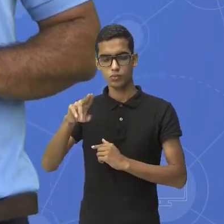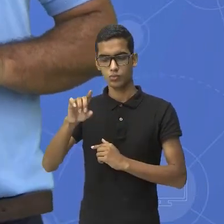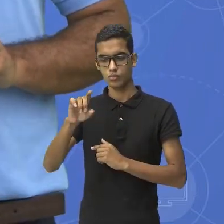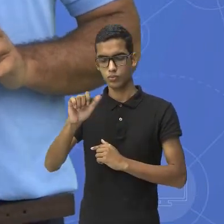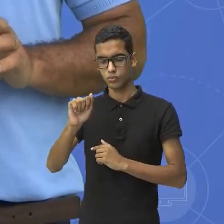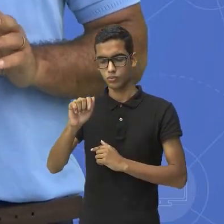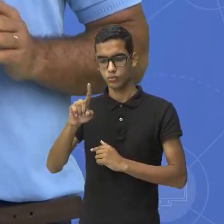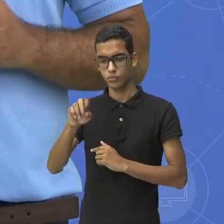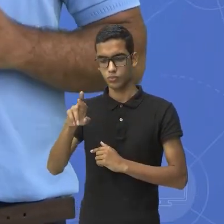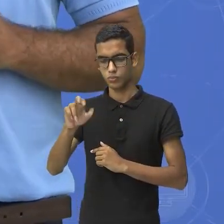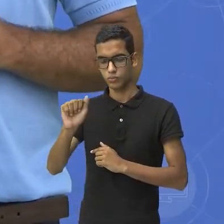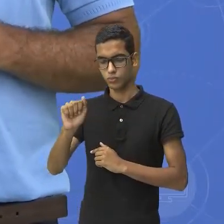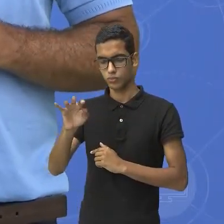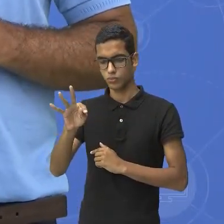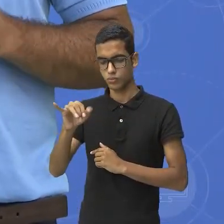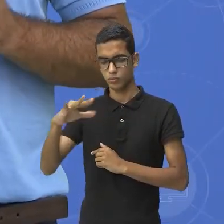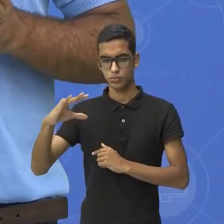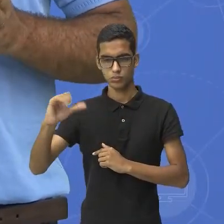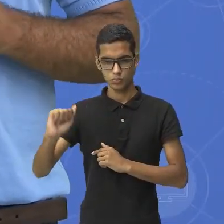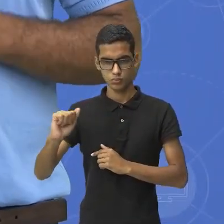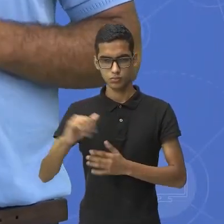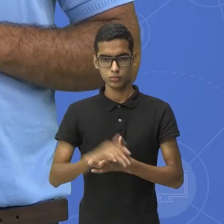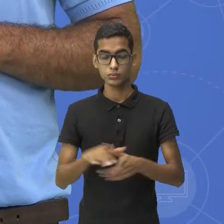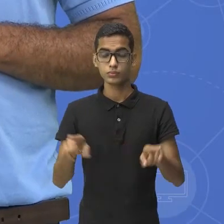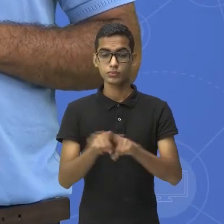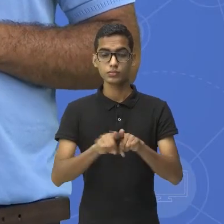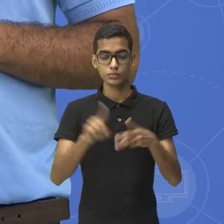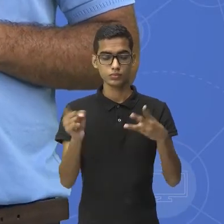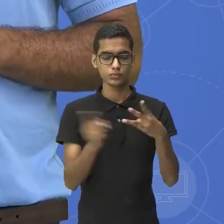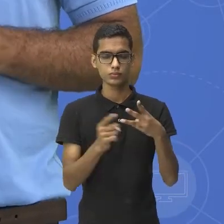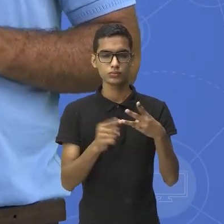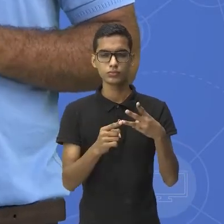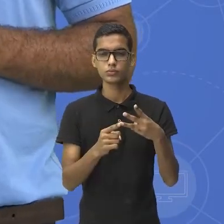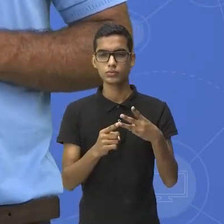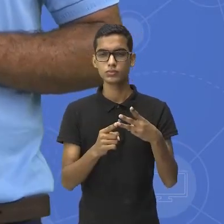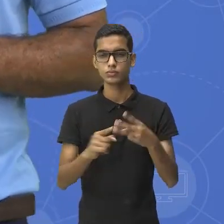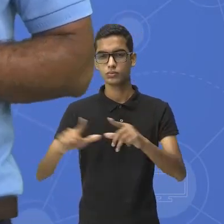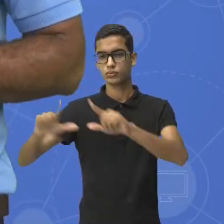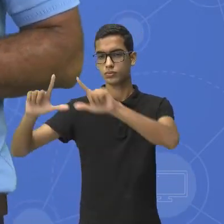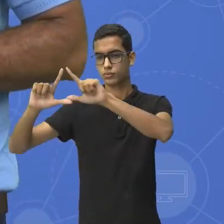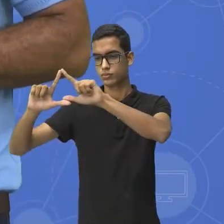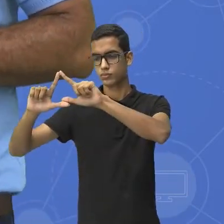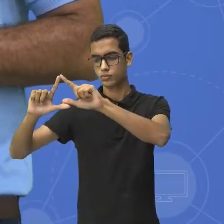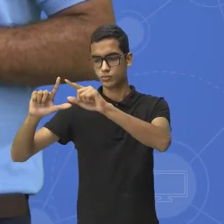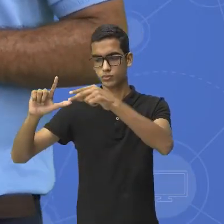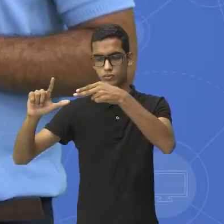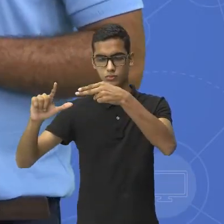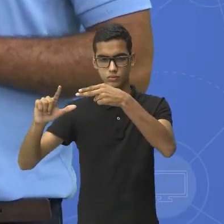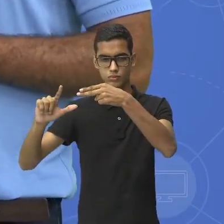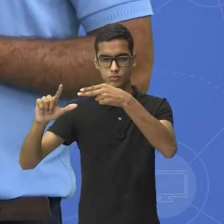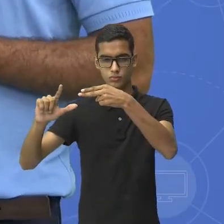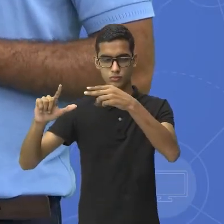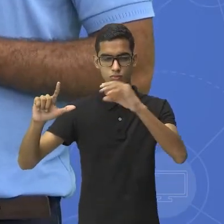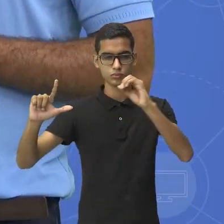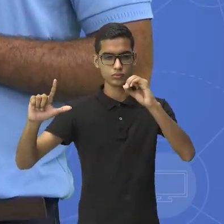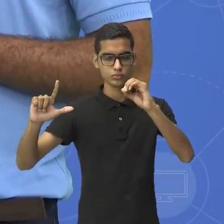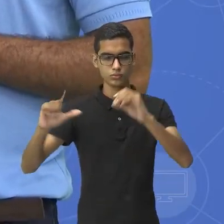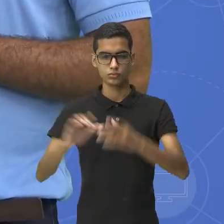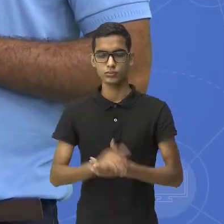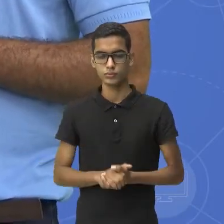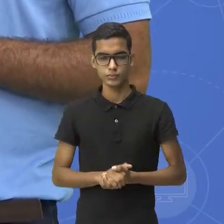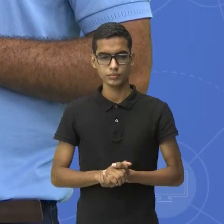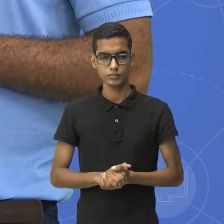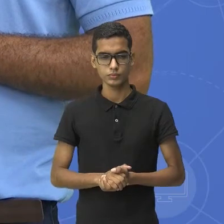situação, que é quando o delta, né, for igual a zero. Dá uma olhadinha na animação. Quando o delta for igual a